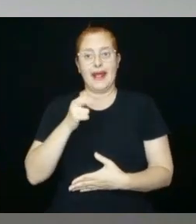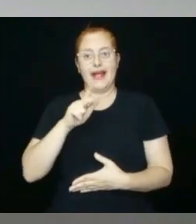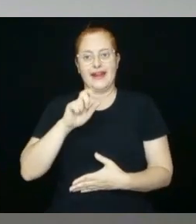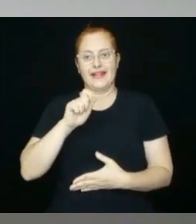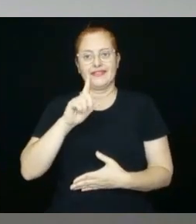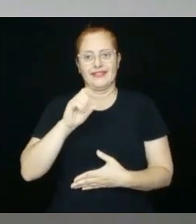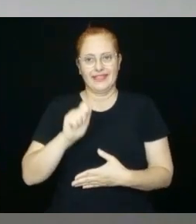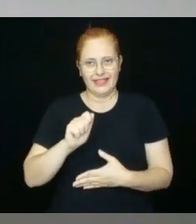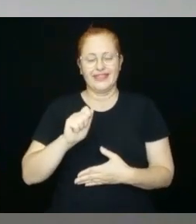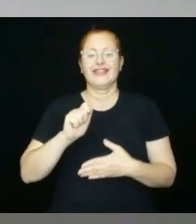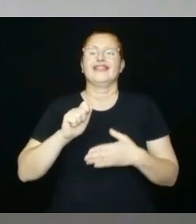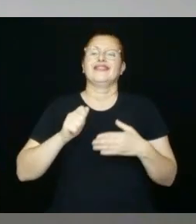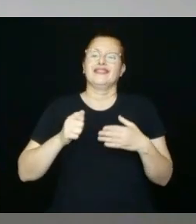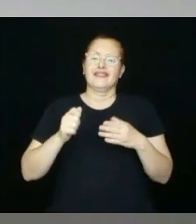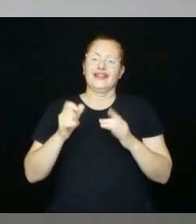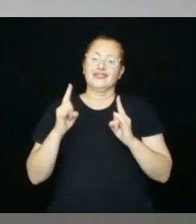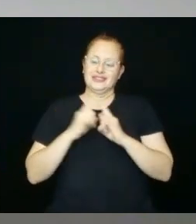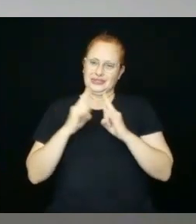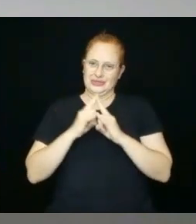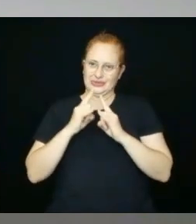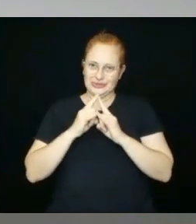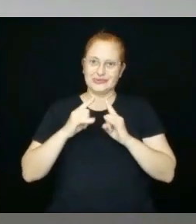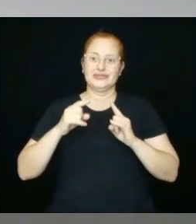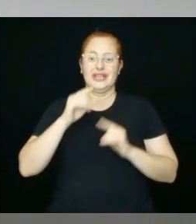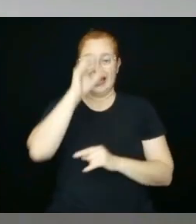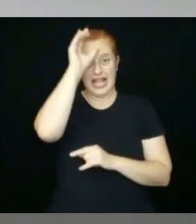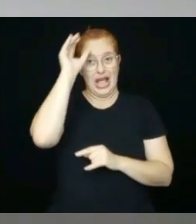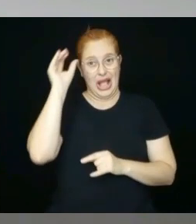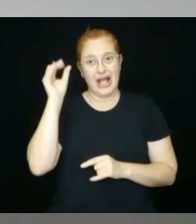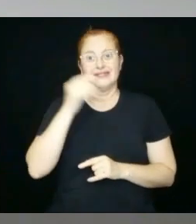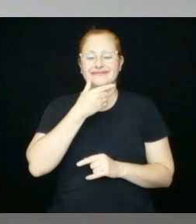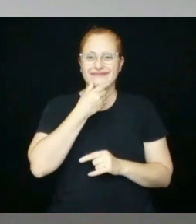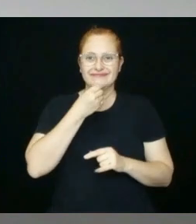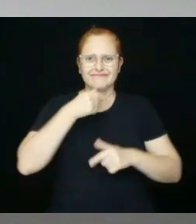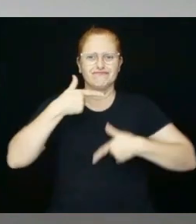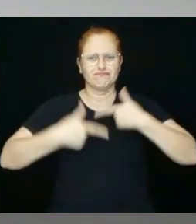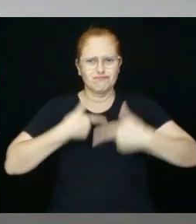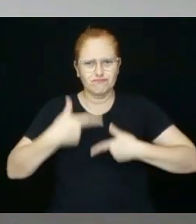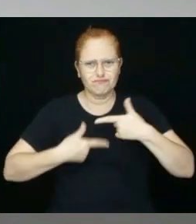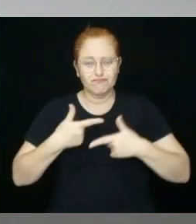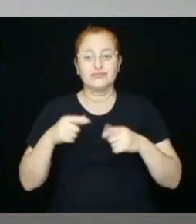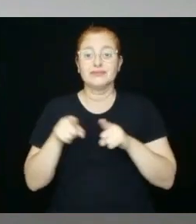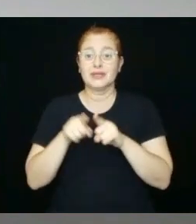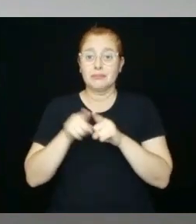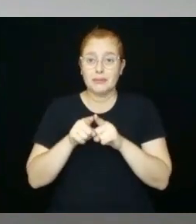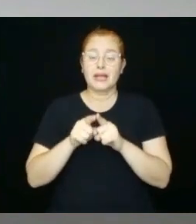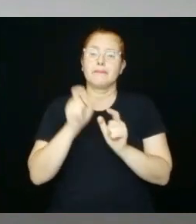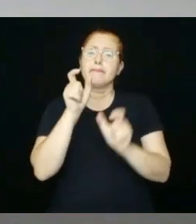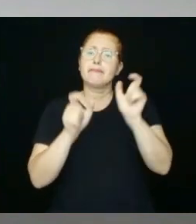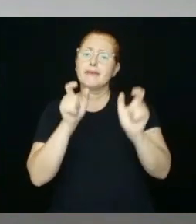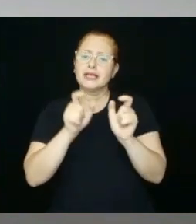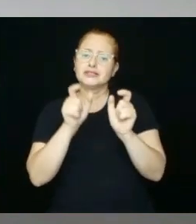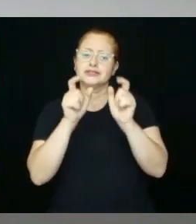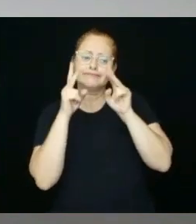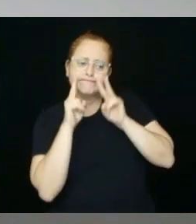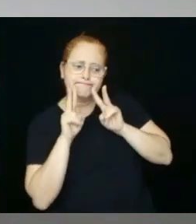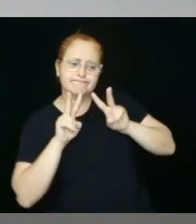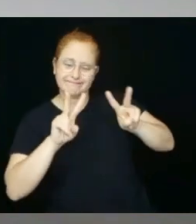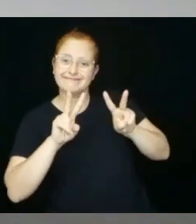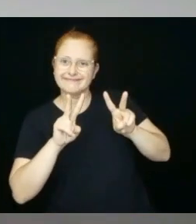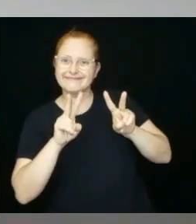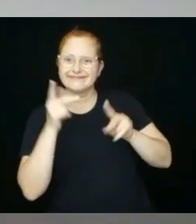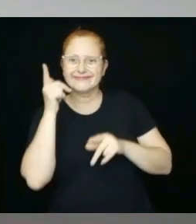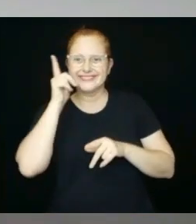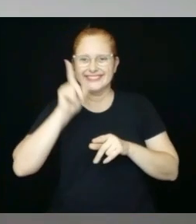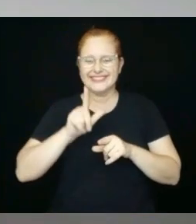ficou aqui, né, trabalhando intensamente. E o público pôde acompanhar também, né, esse processo, que é um pouco que a gente